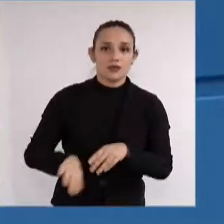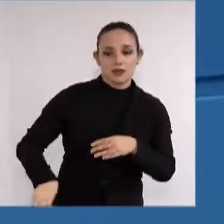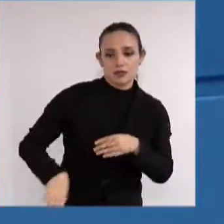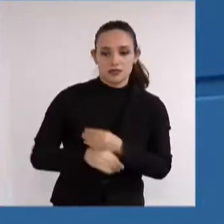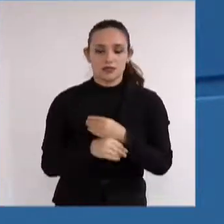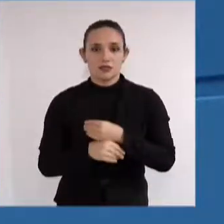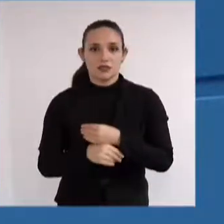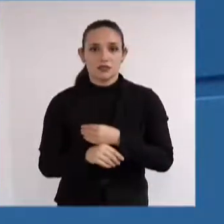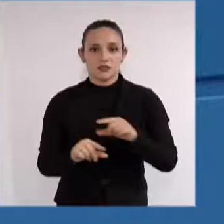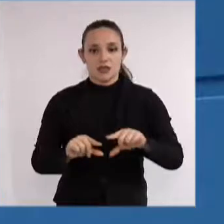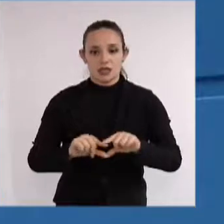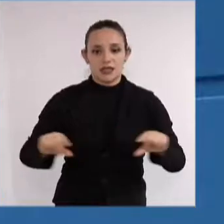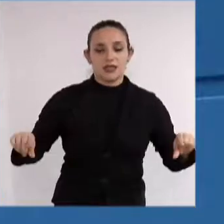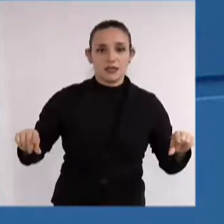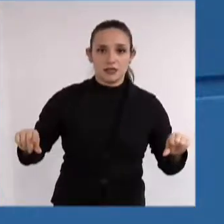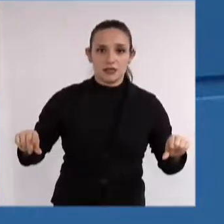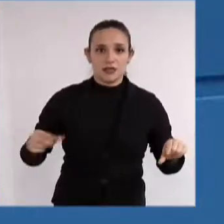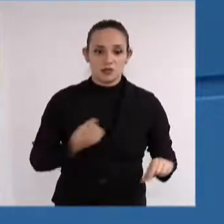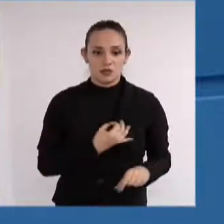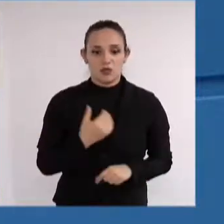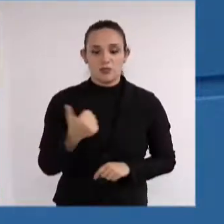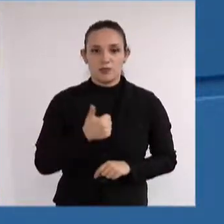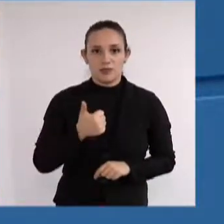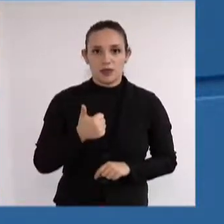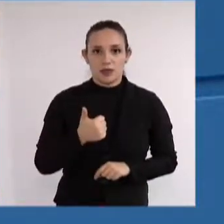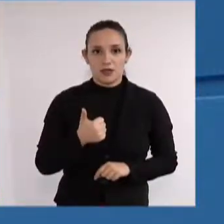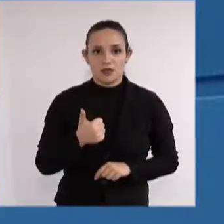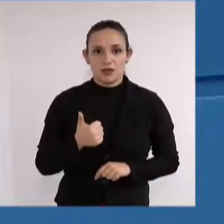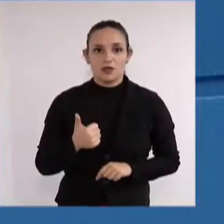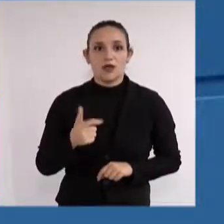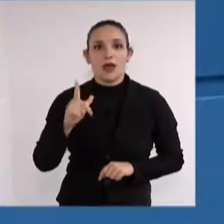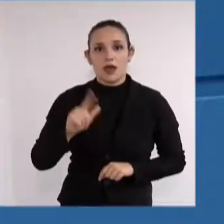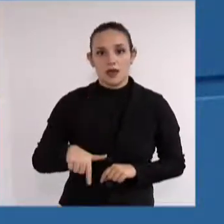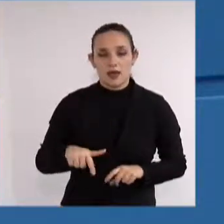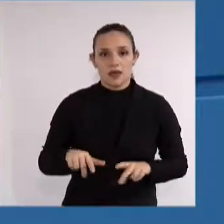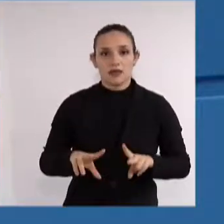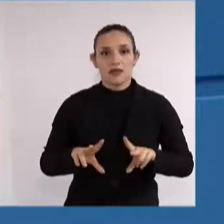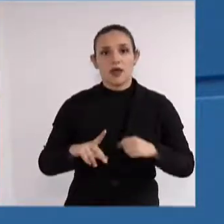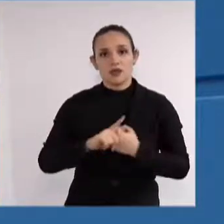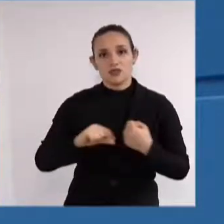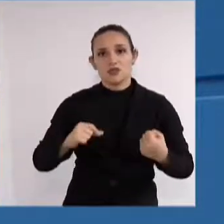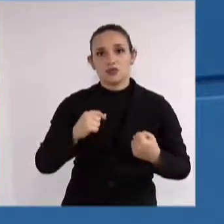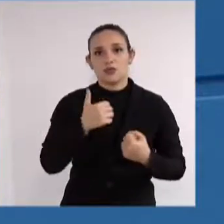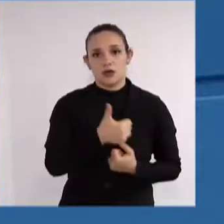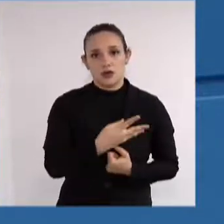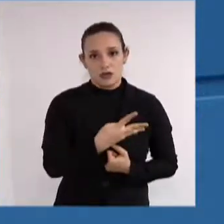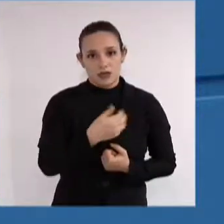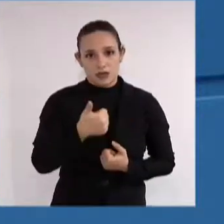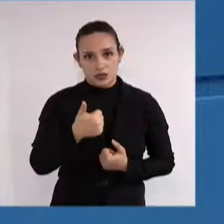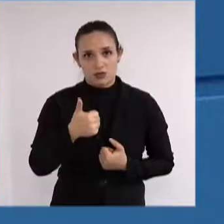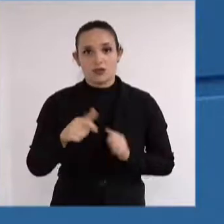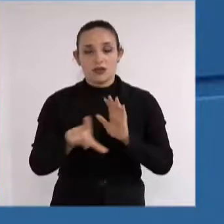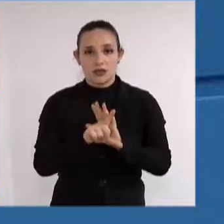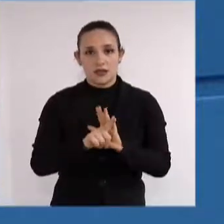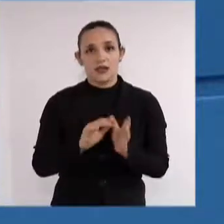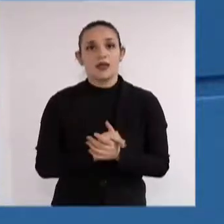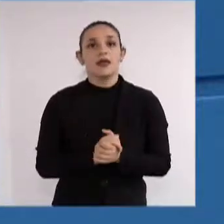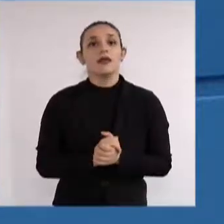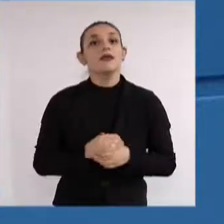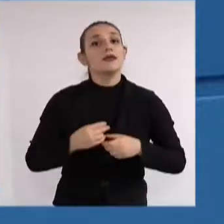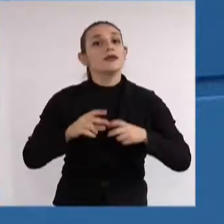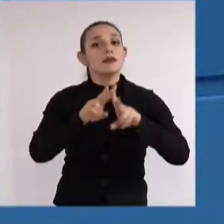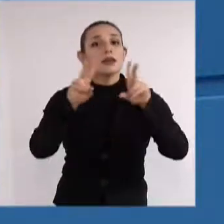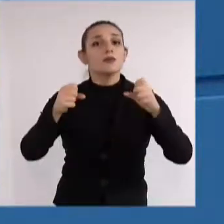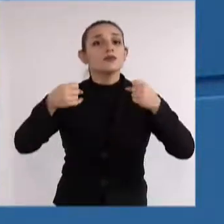ao inciso 1º do caput do artigo 41 da Lei 1810, de 22 de dezembro de 97, que